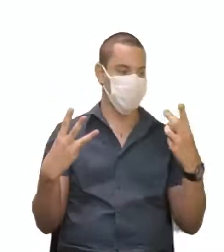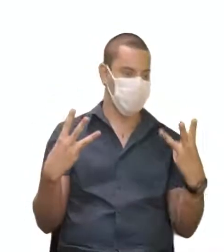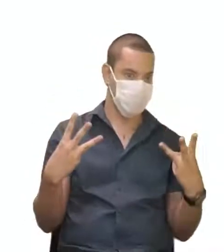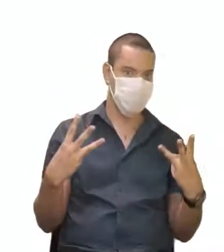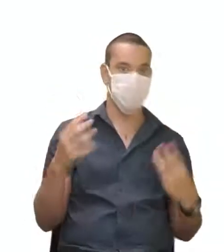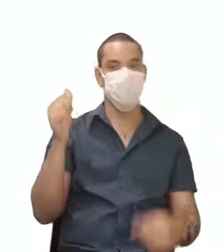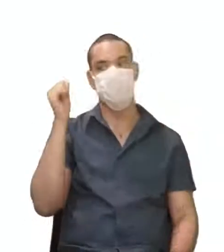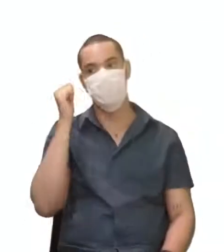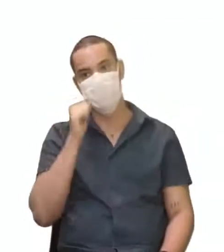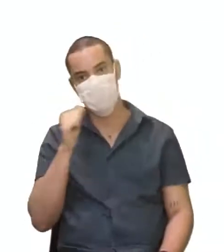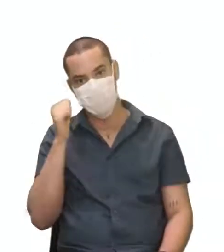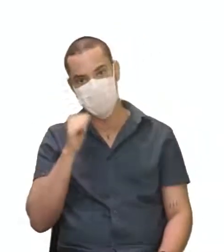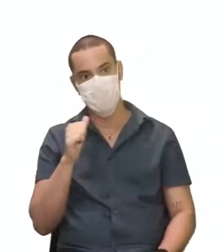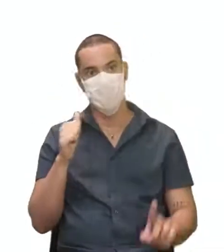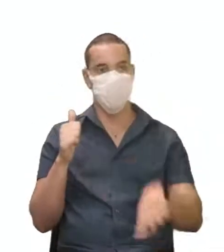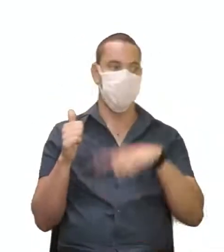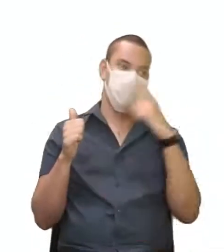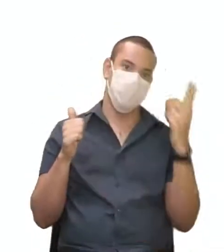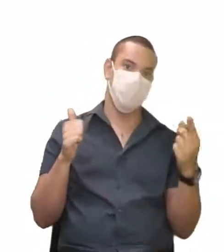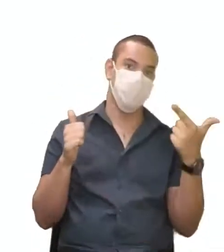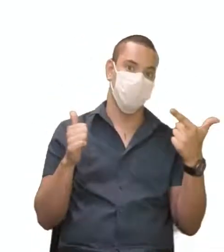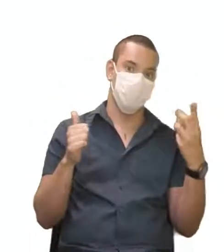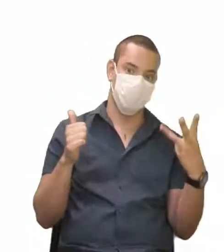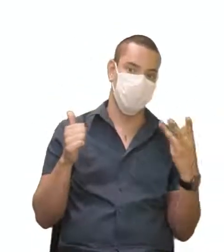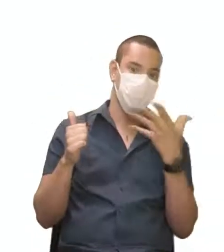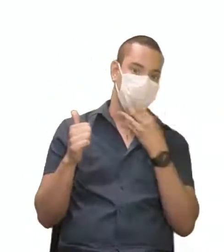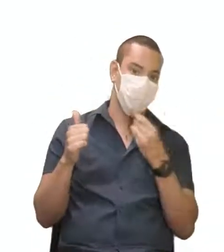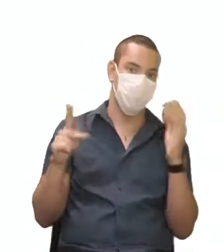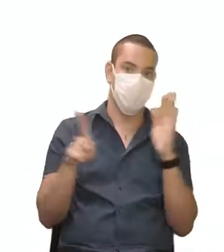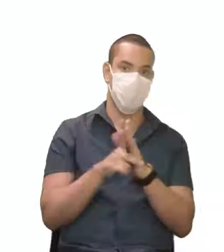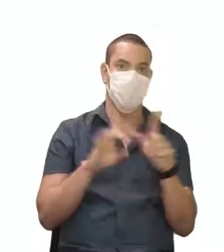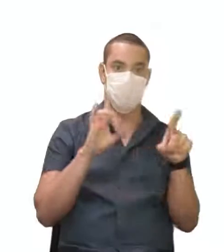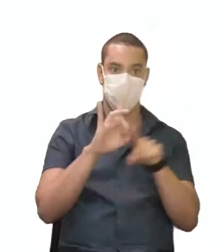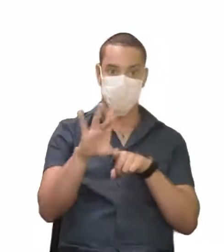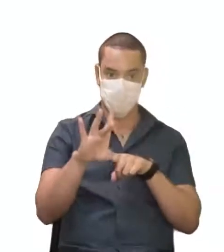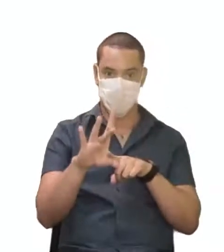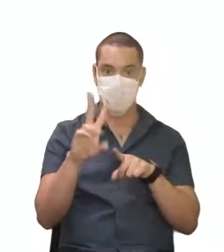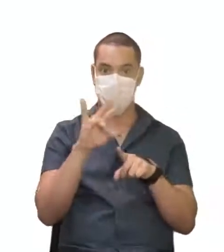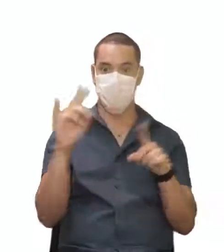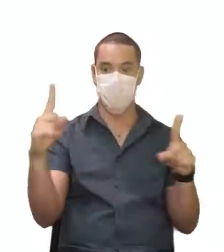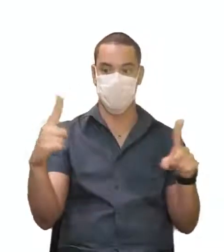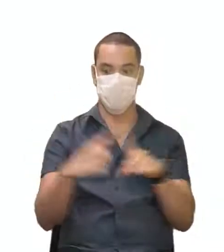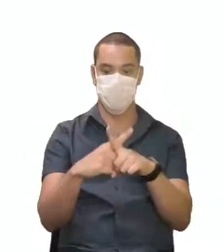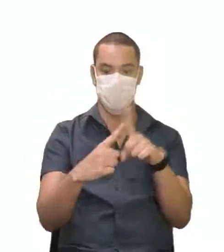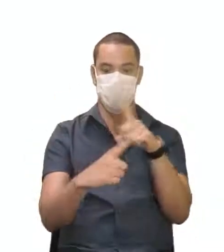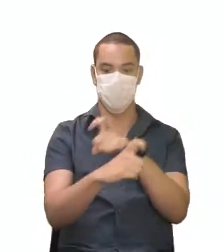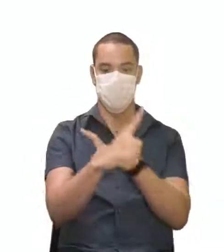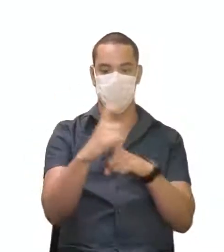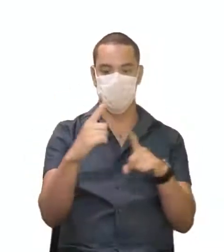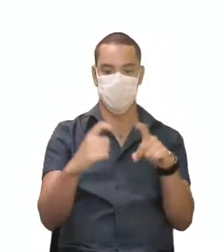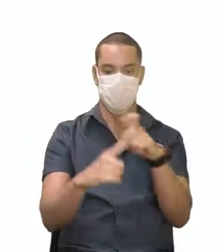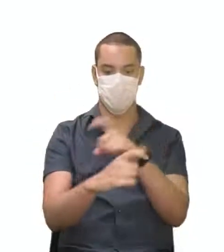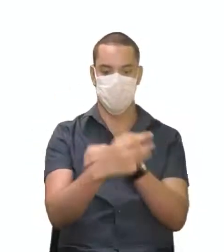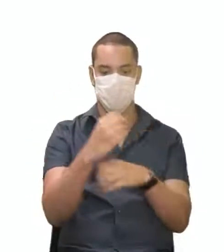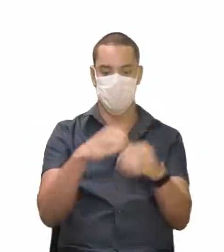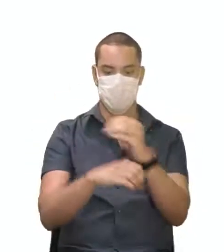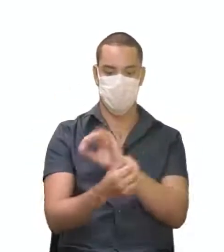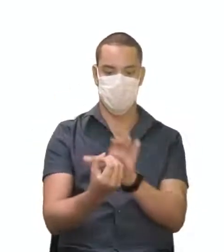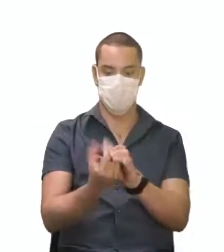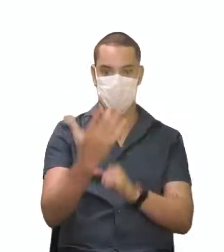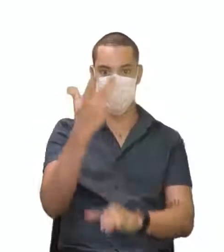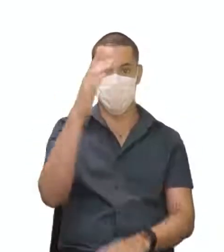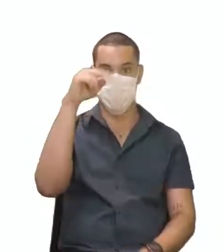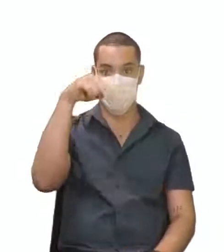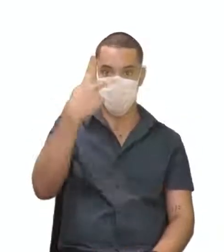no caso da mulher, e 23 nos espermatozoides, que vão se encontrar através da fecundação, formando um novo indivíduo,